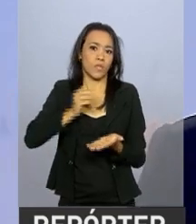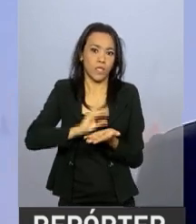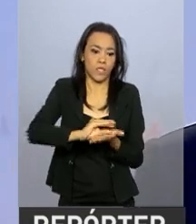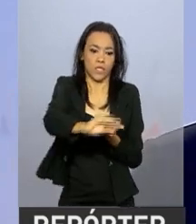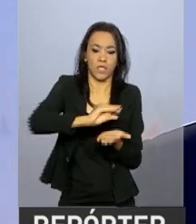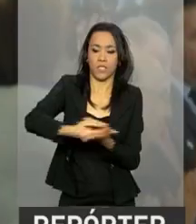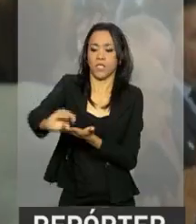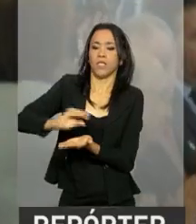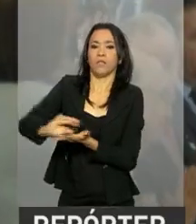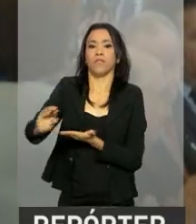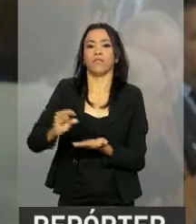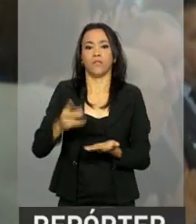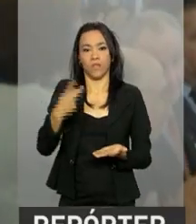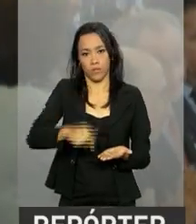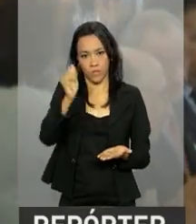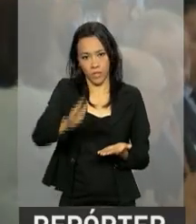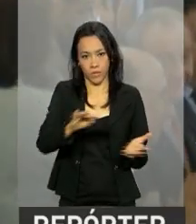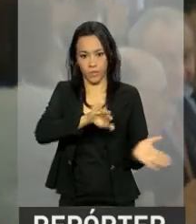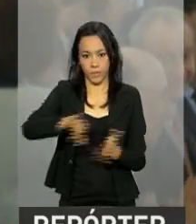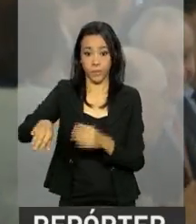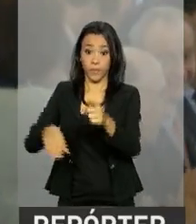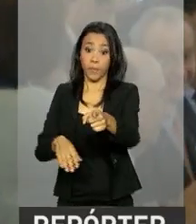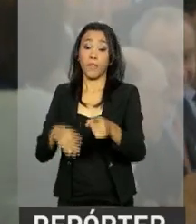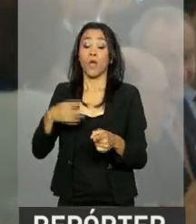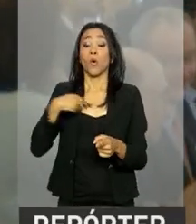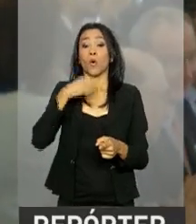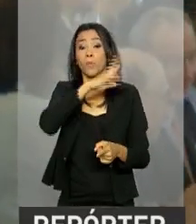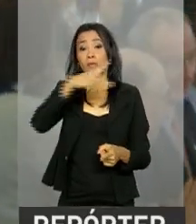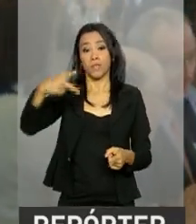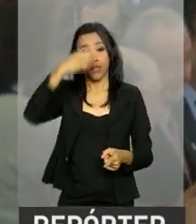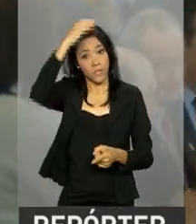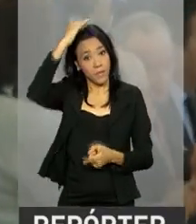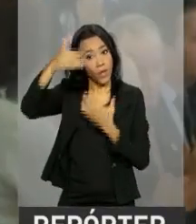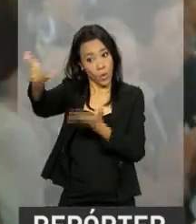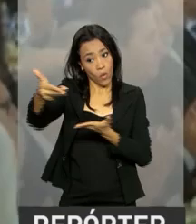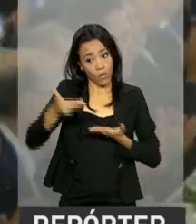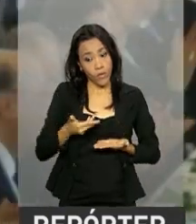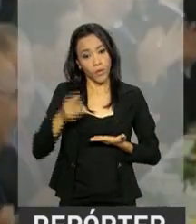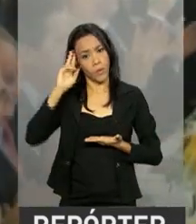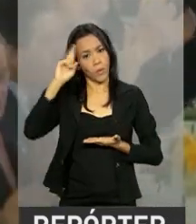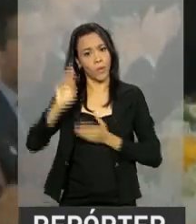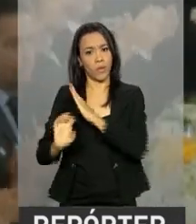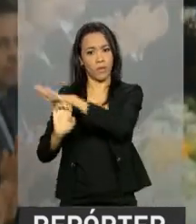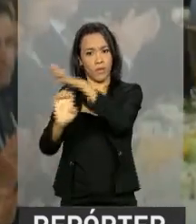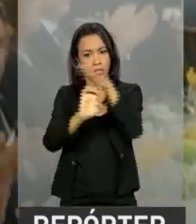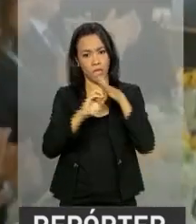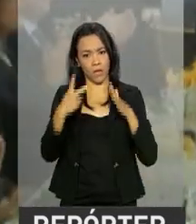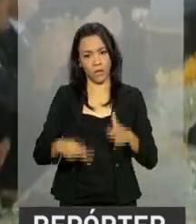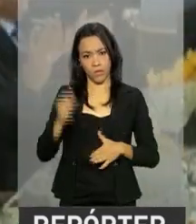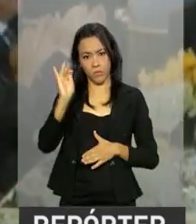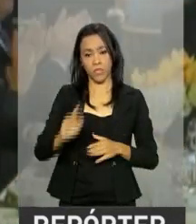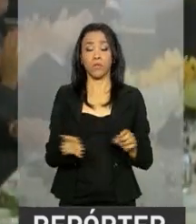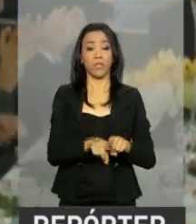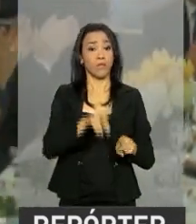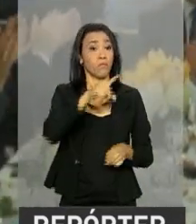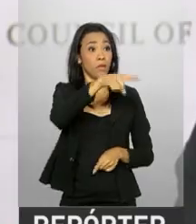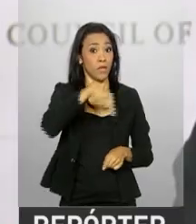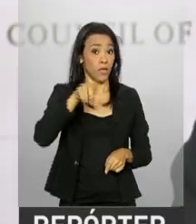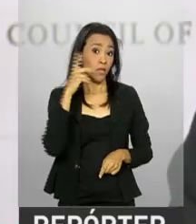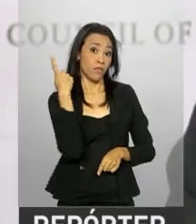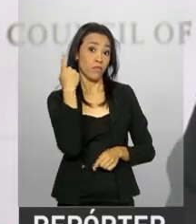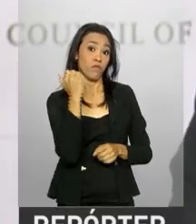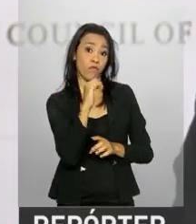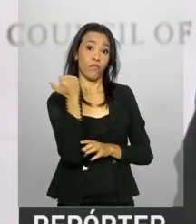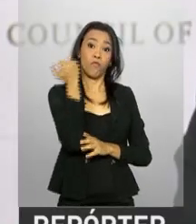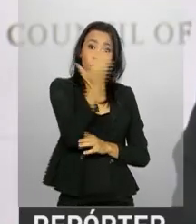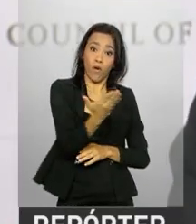há demanda há retorno o presidente Michel Temer convidou os empresários brasileiros e norte-americanos para investir no Brasil nós